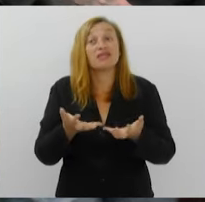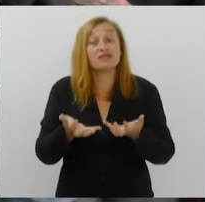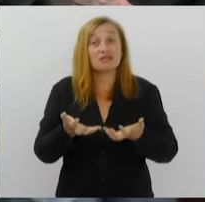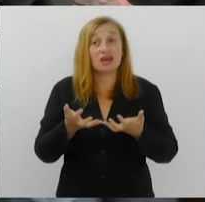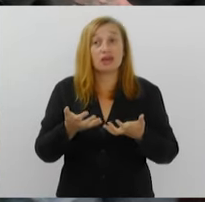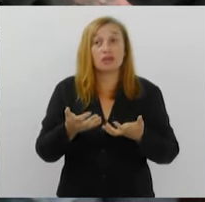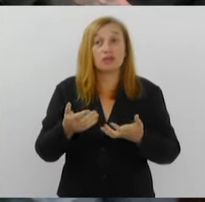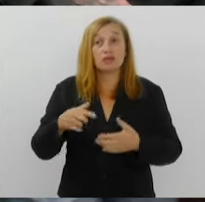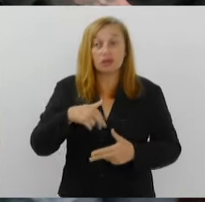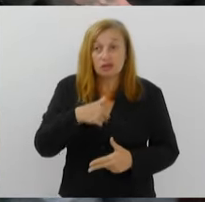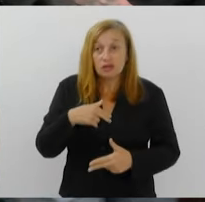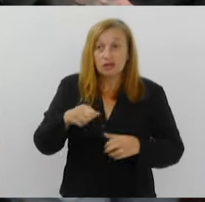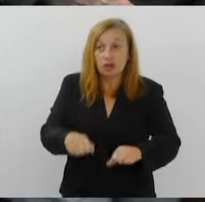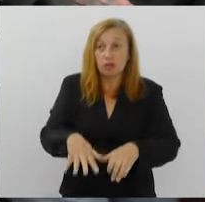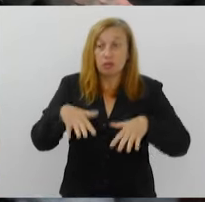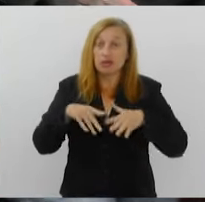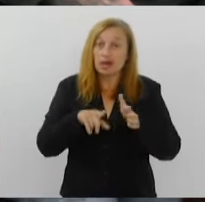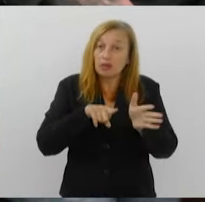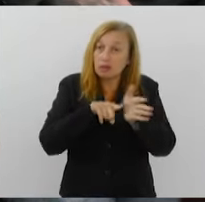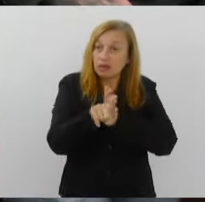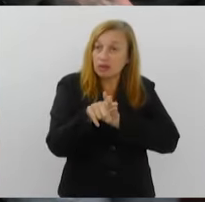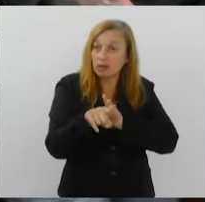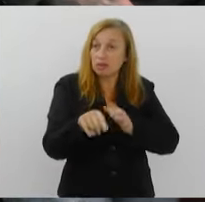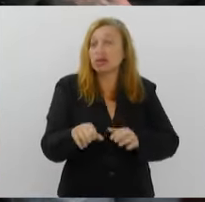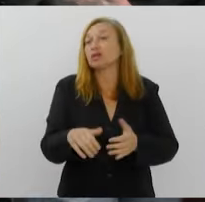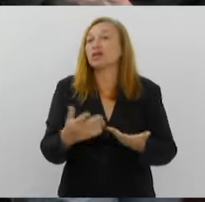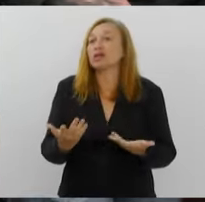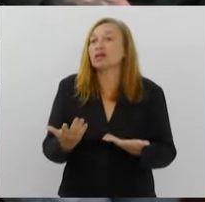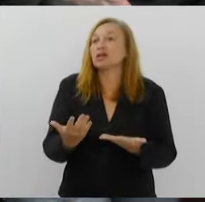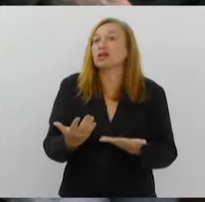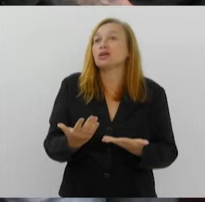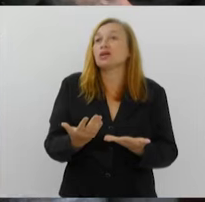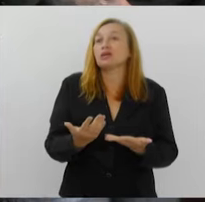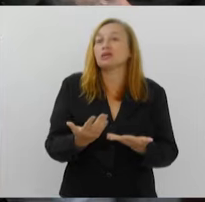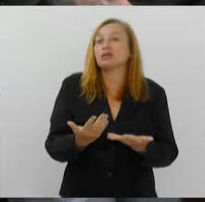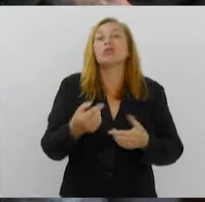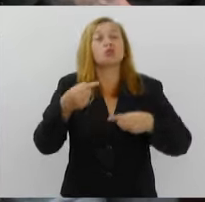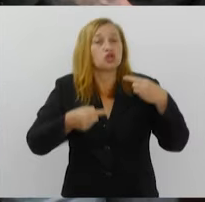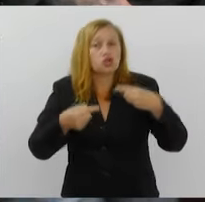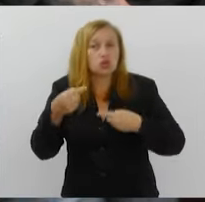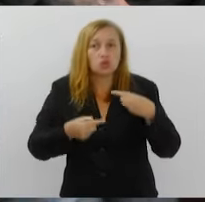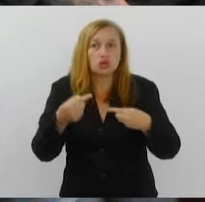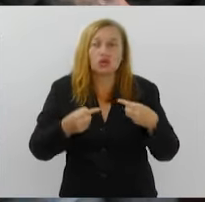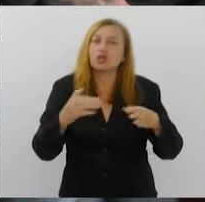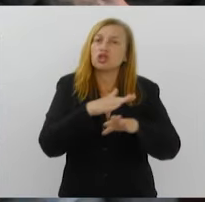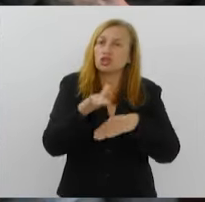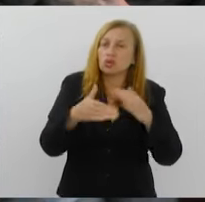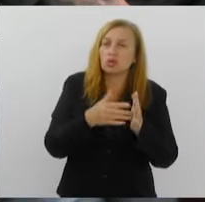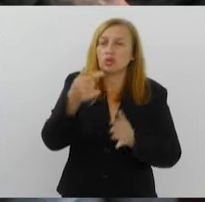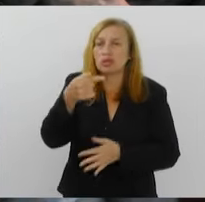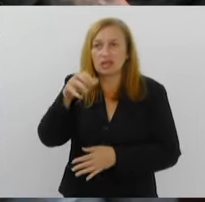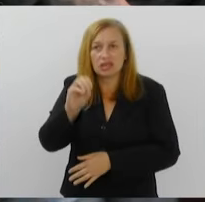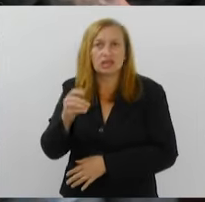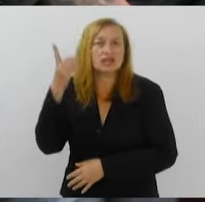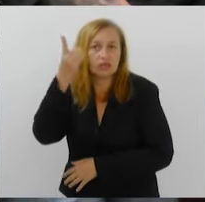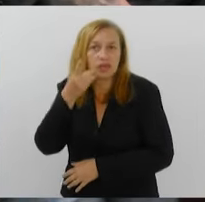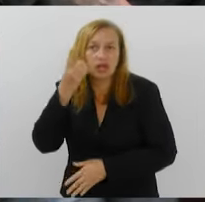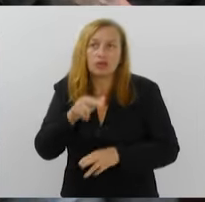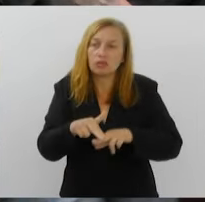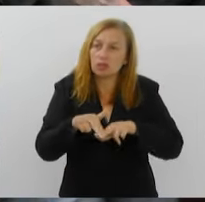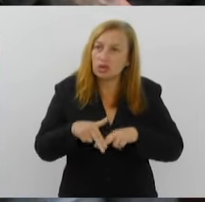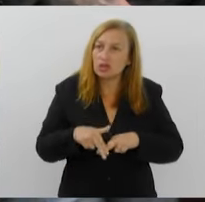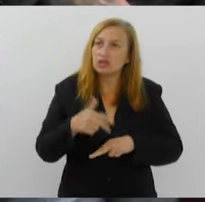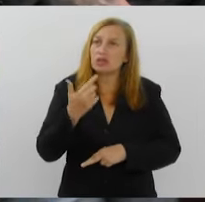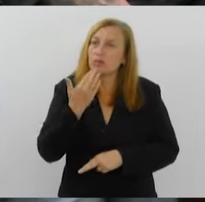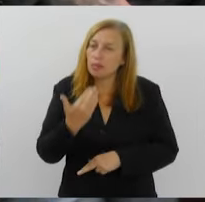submeter ao plenário, que aí será o momento, eventualmente, de uma ponderação dessa, de uma discussão entre os pares dos 70 deputados. Por isso,